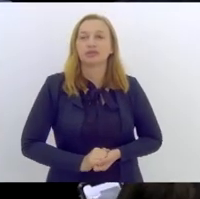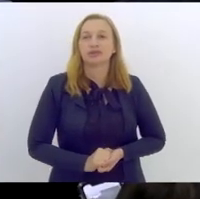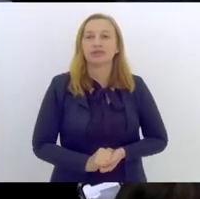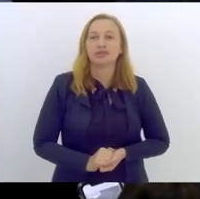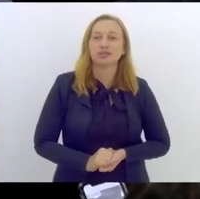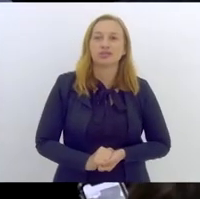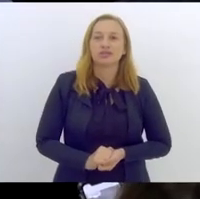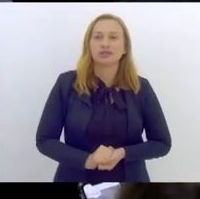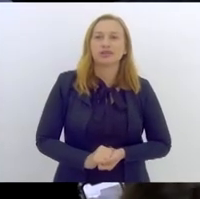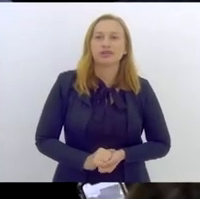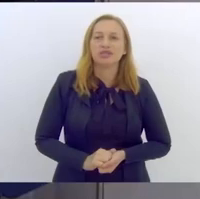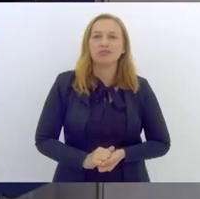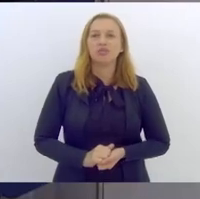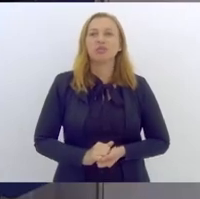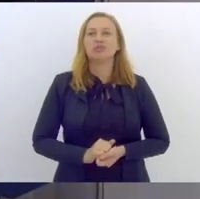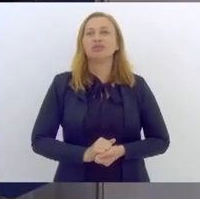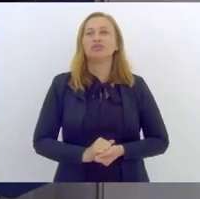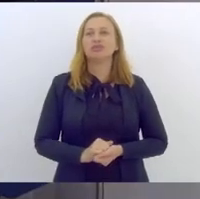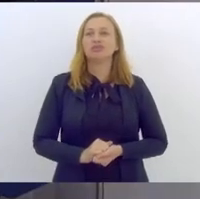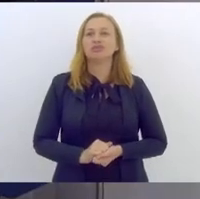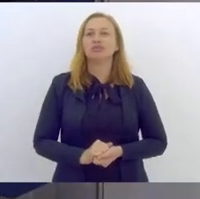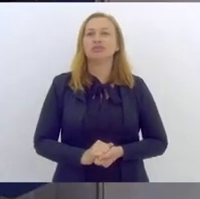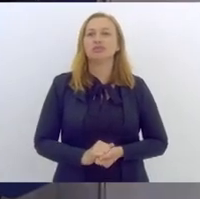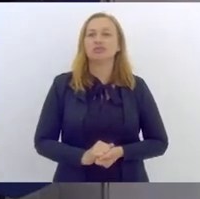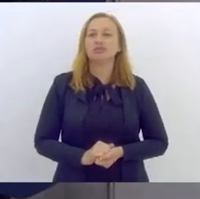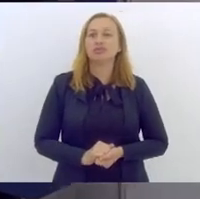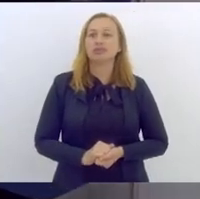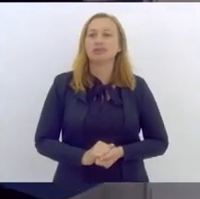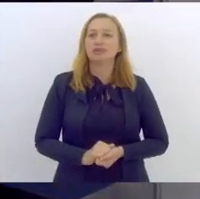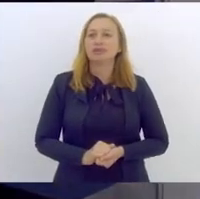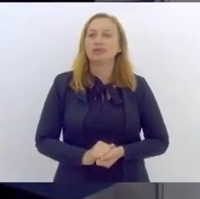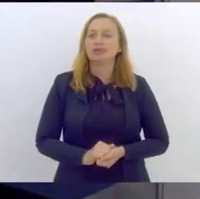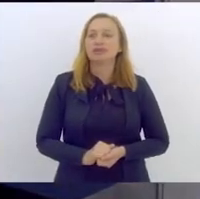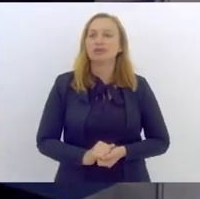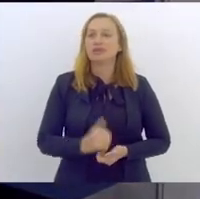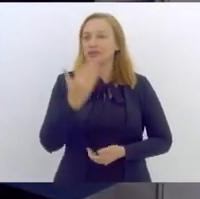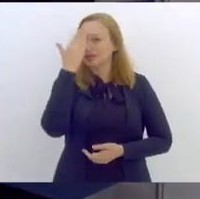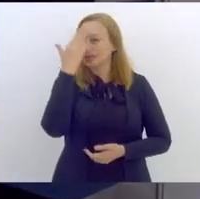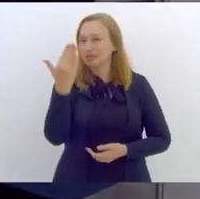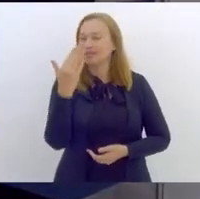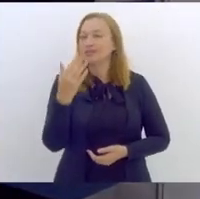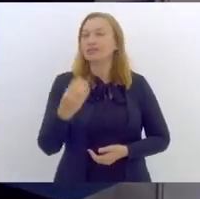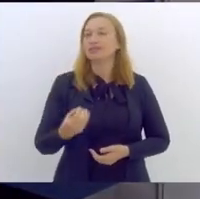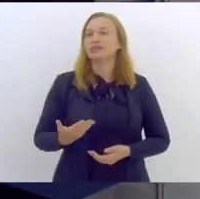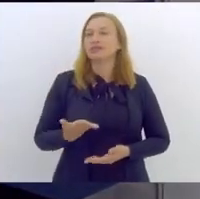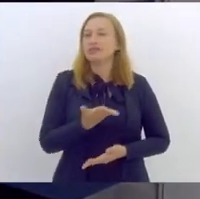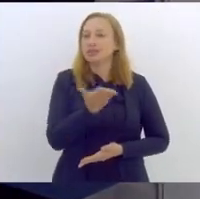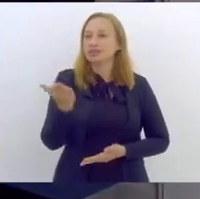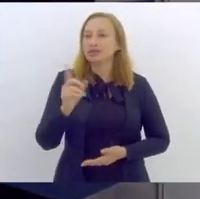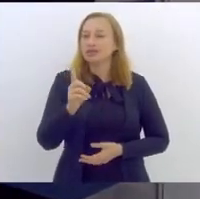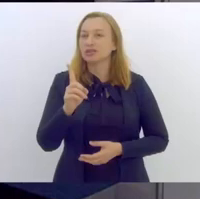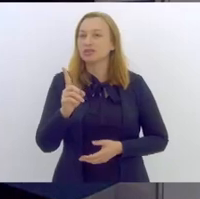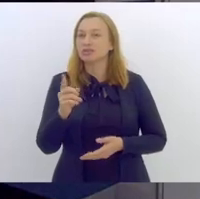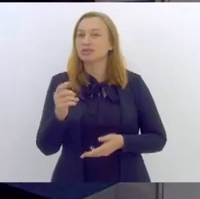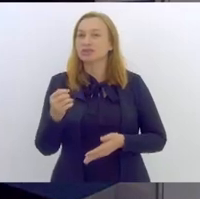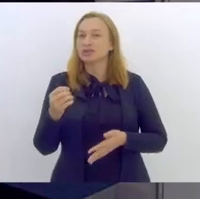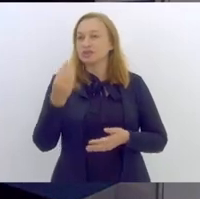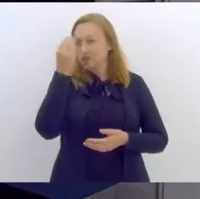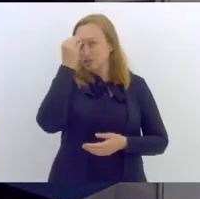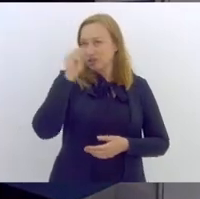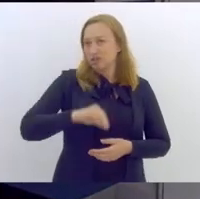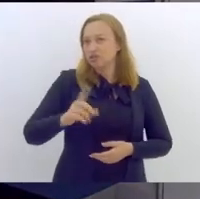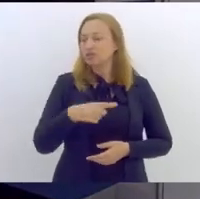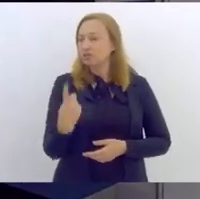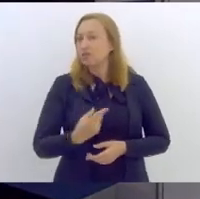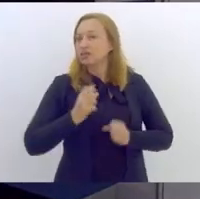papiloscopista 2014 e agradecer tá por vocês não desistirem Da gente tá sempre lutando pela gente